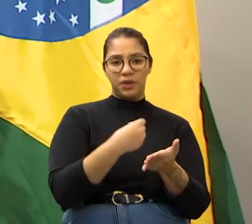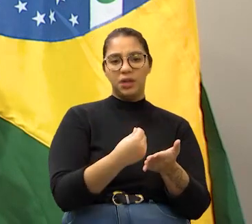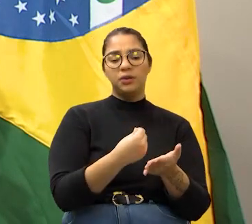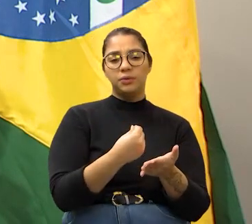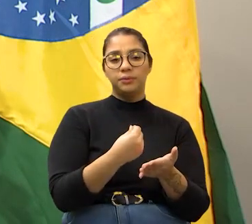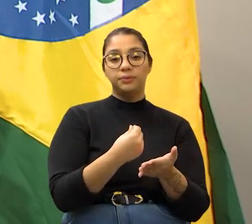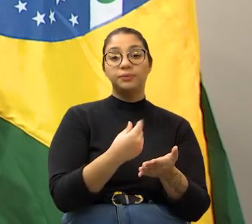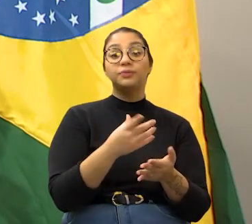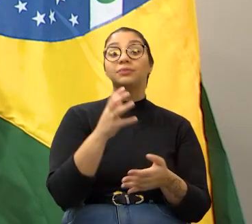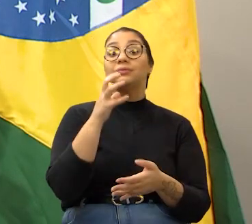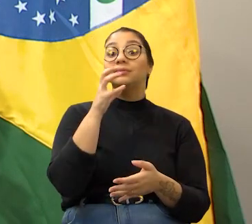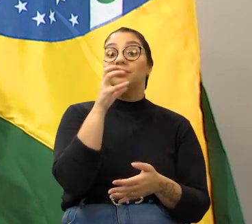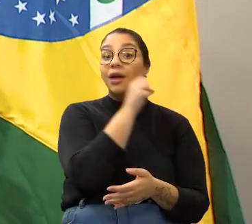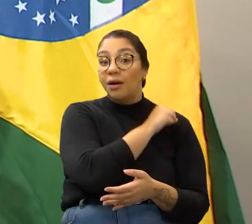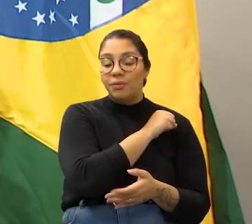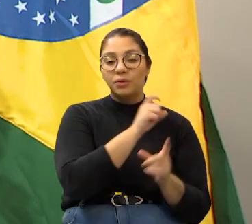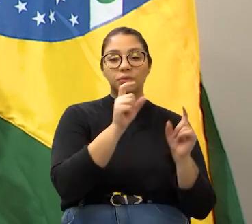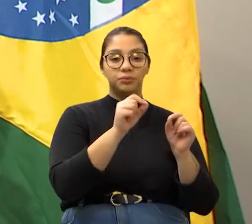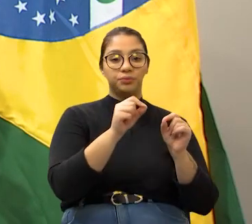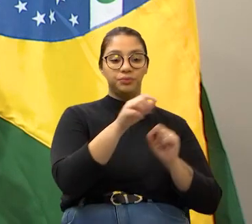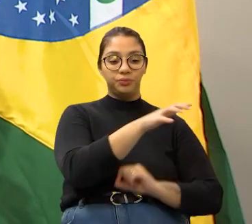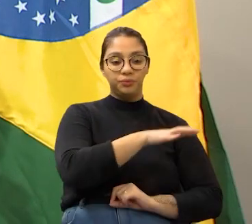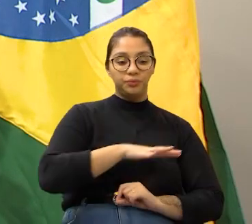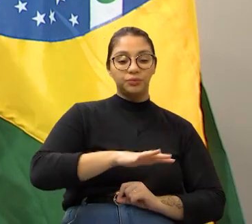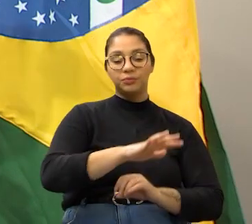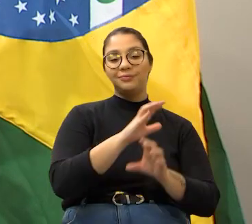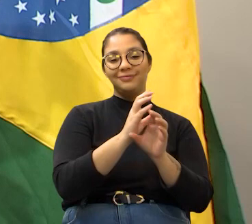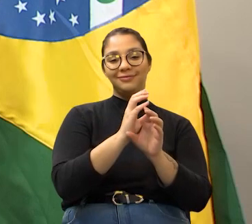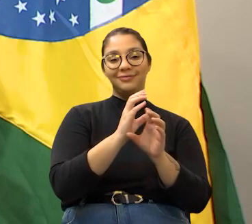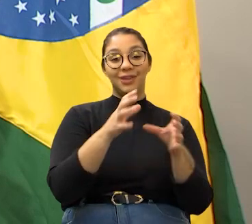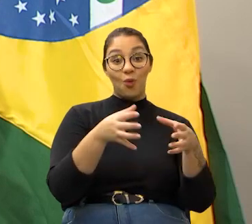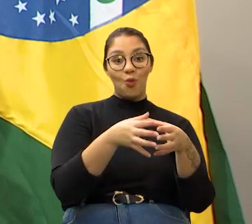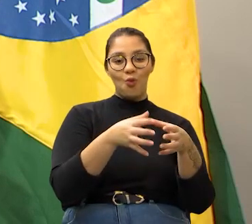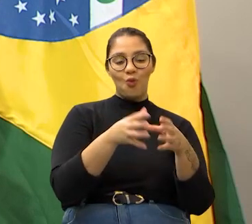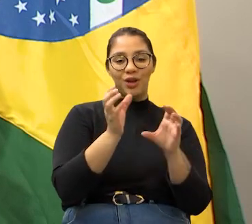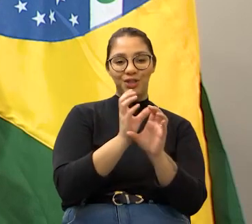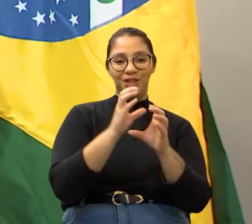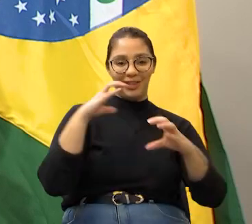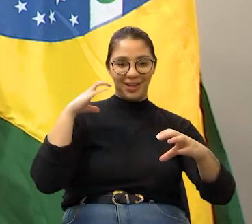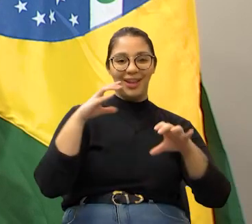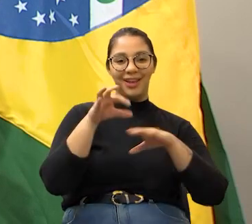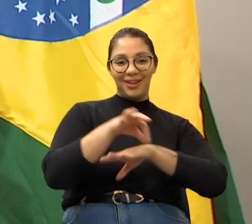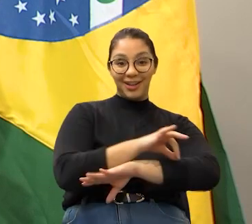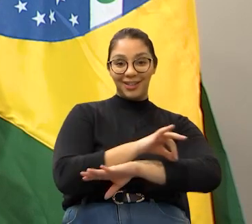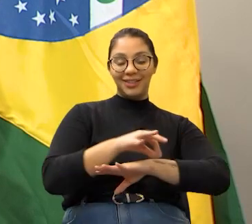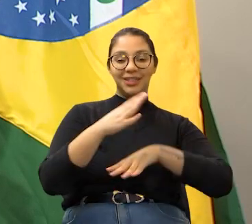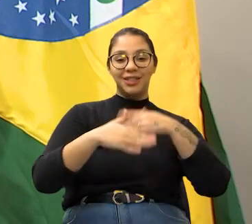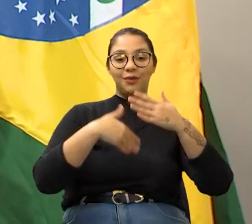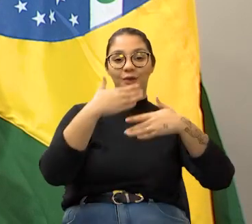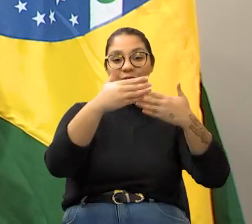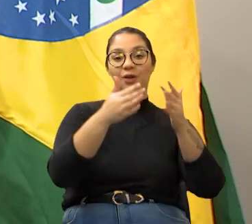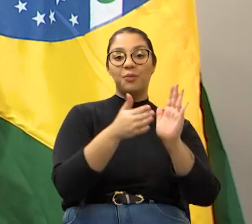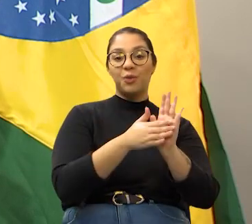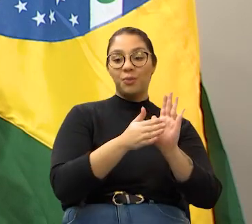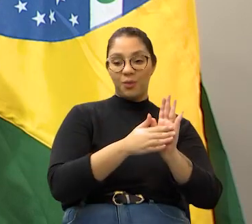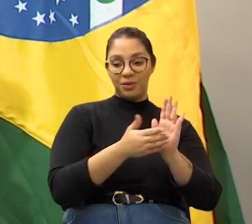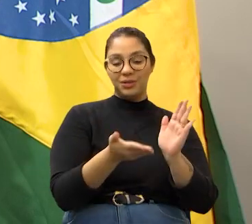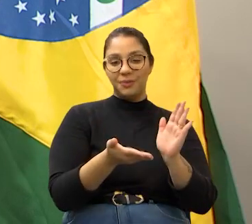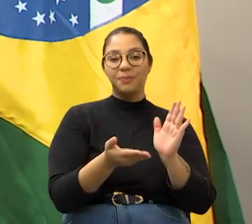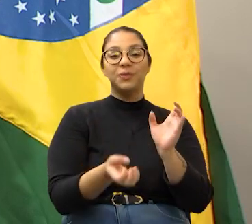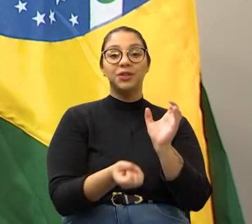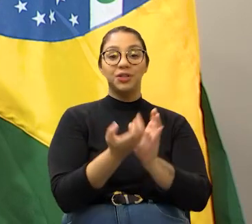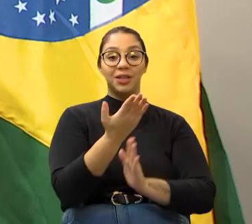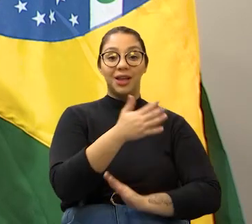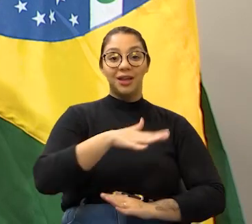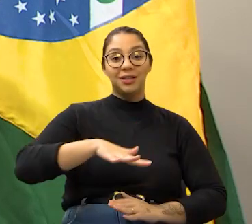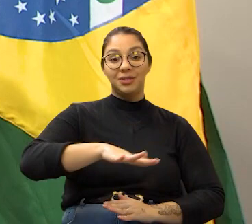e trazer seus filhos. Aí, rapidamente, né, o nosso setor de engenharia aqui, engenheiro, arquiteto,